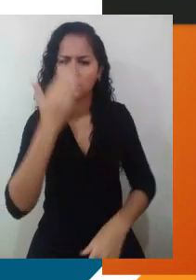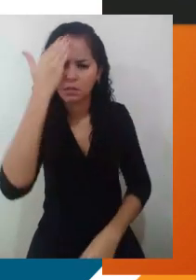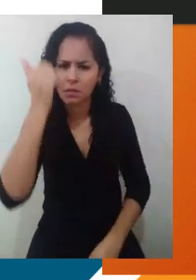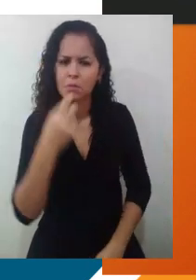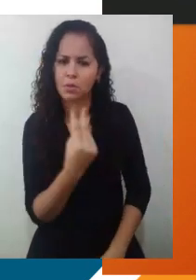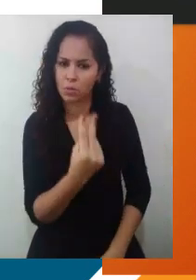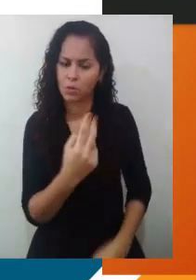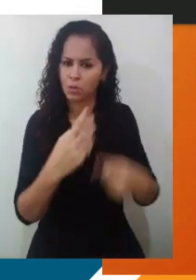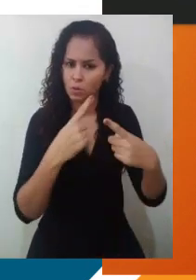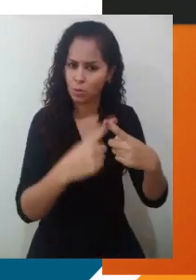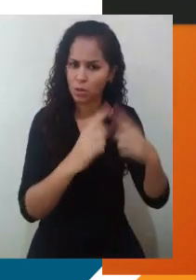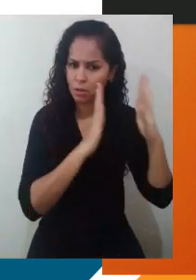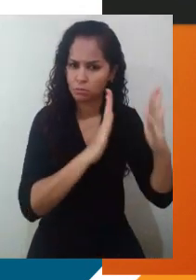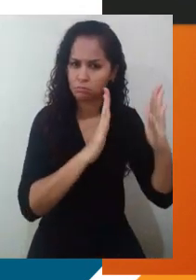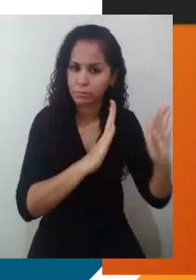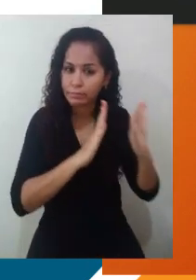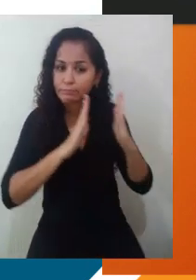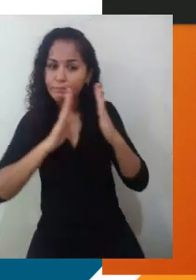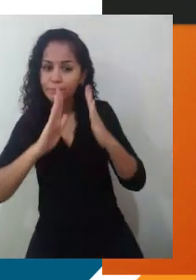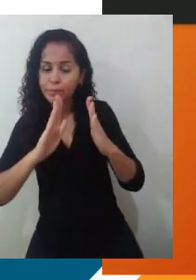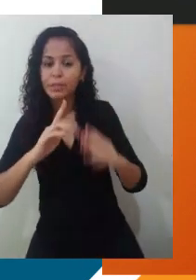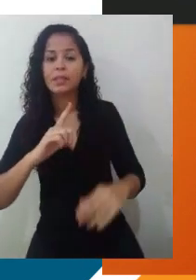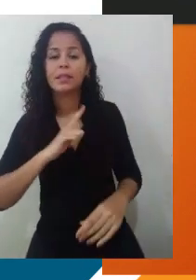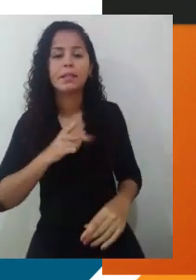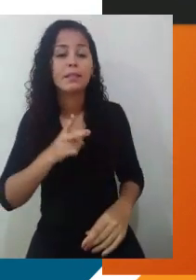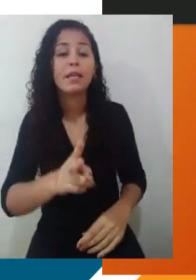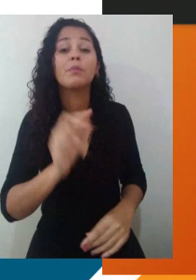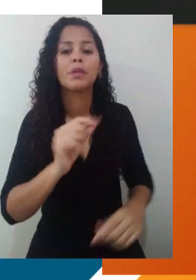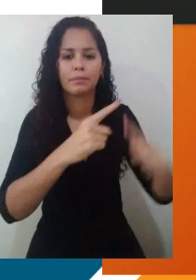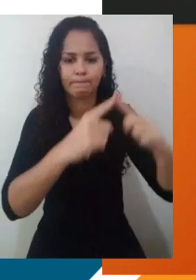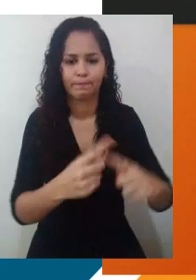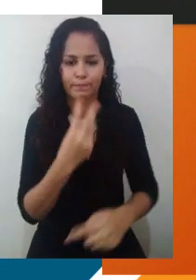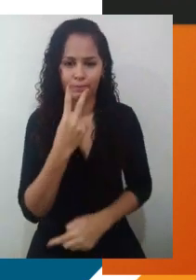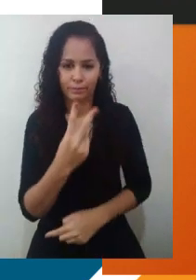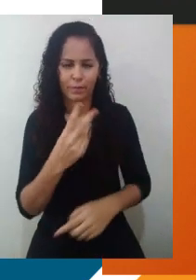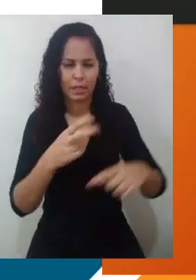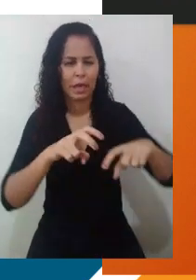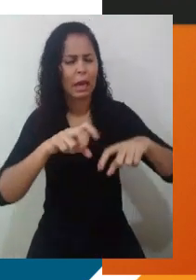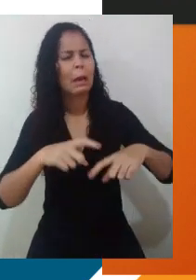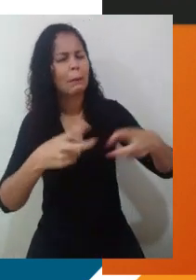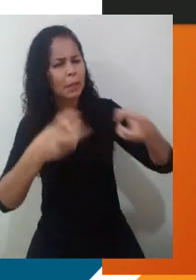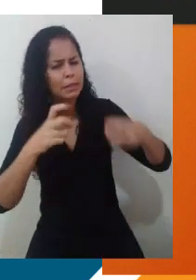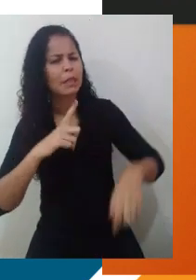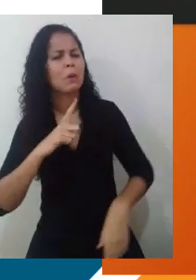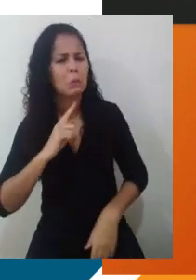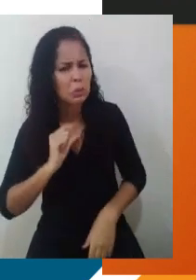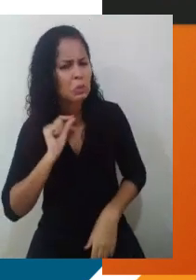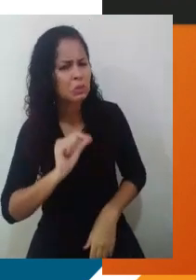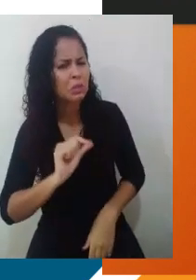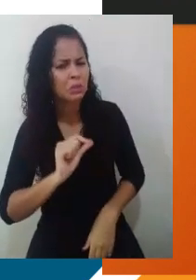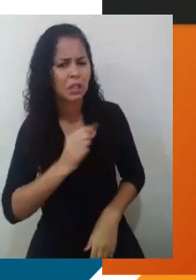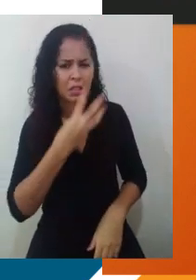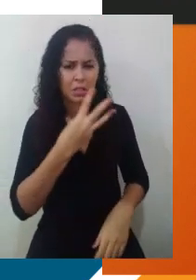razão é 2, porque de um termo para o termo seguinte, a gente está sempre multiplicando por 2. Perceba que 3 vezes 2 é 6, 6